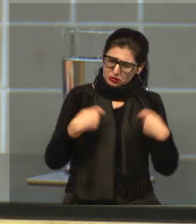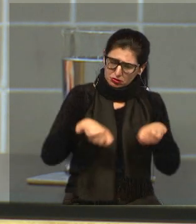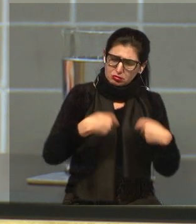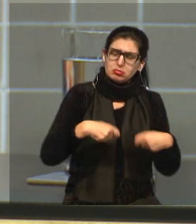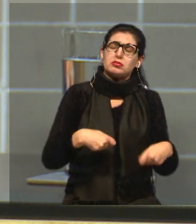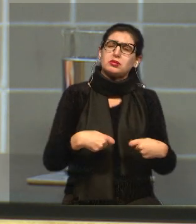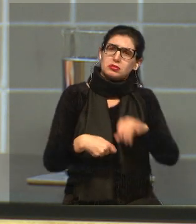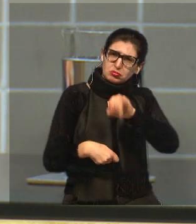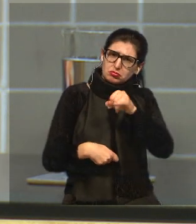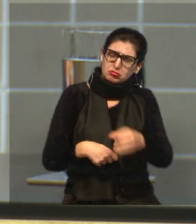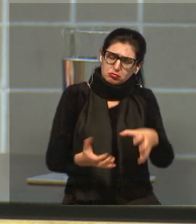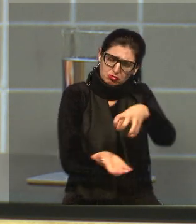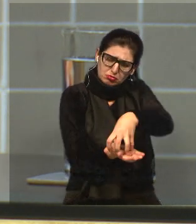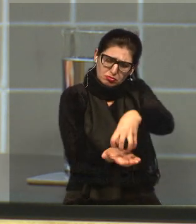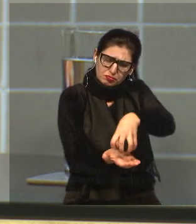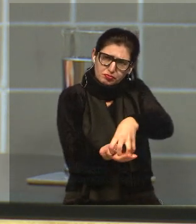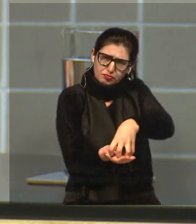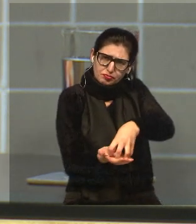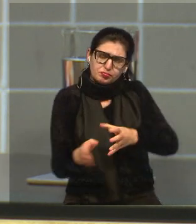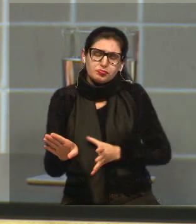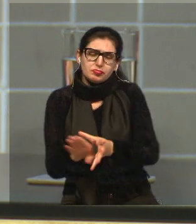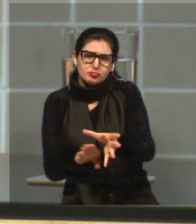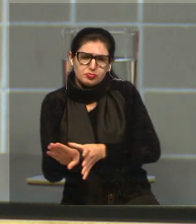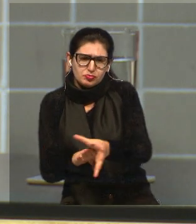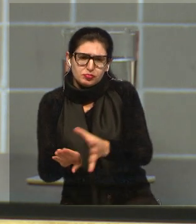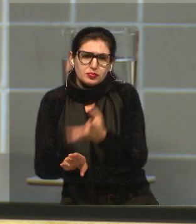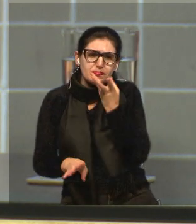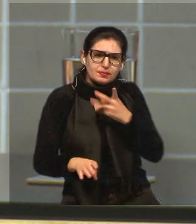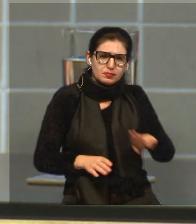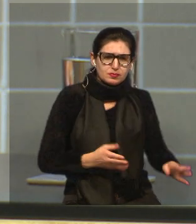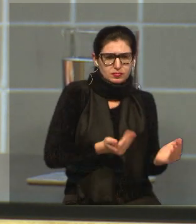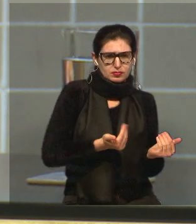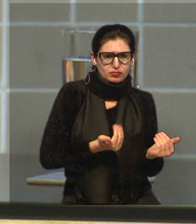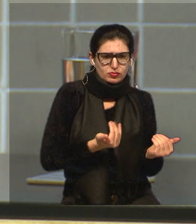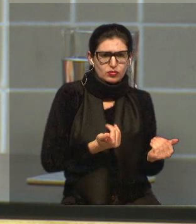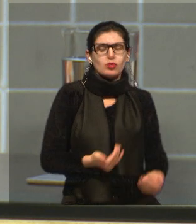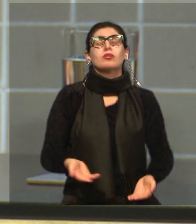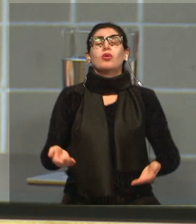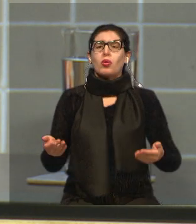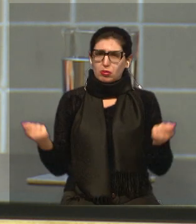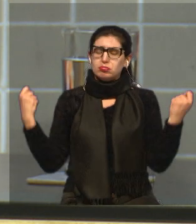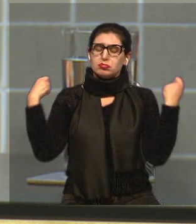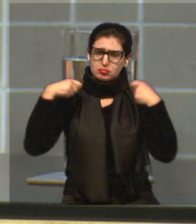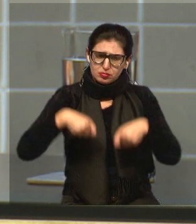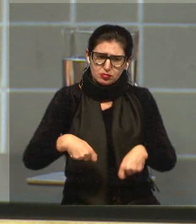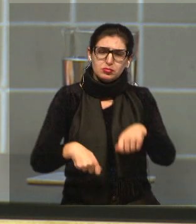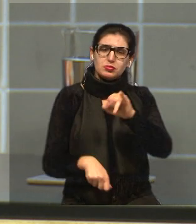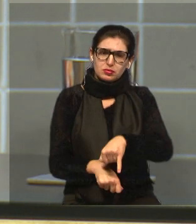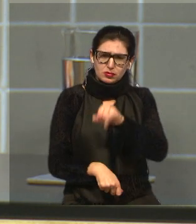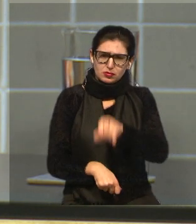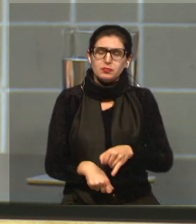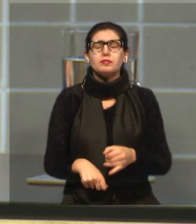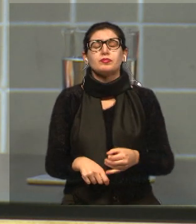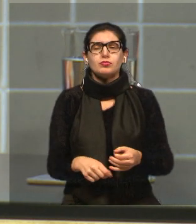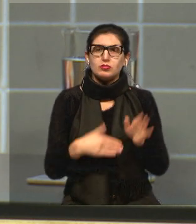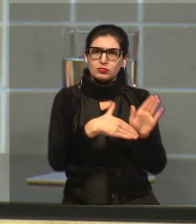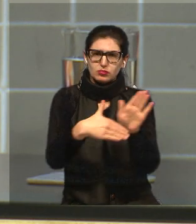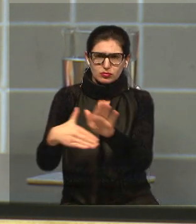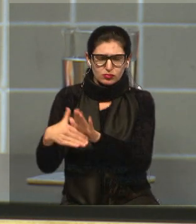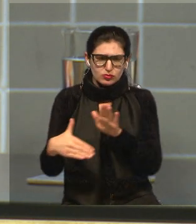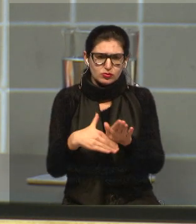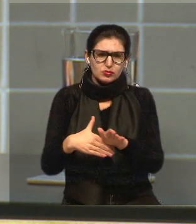na cidade em que moramos. Já tem capacidade hoje e necessidade pela demanda de atendimento